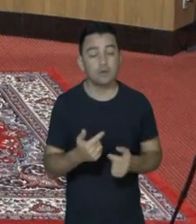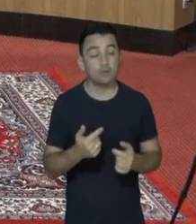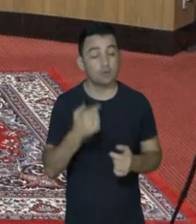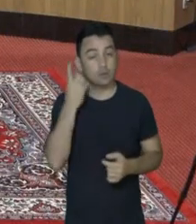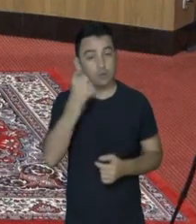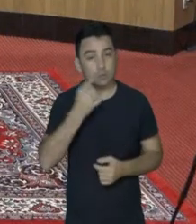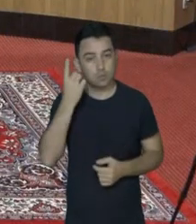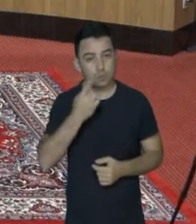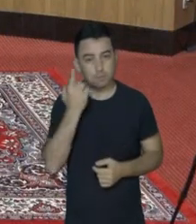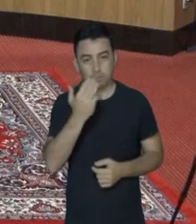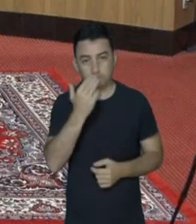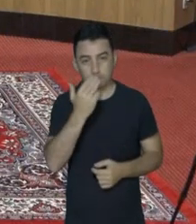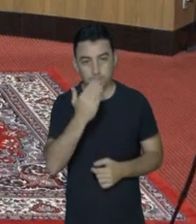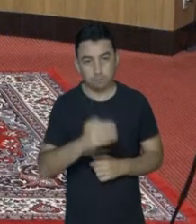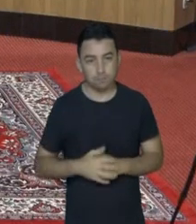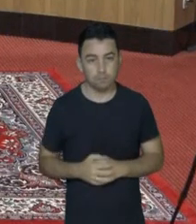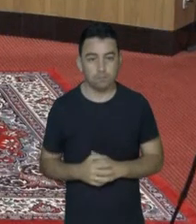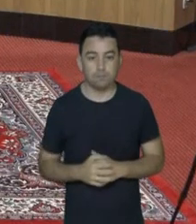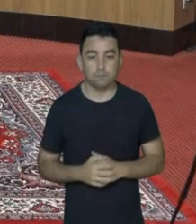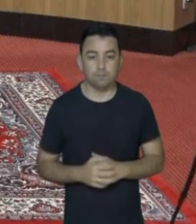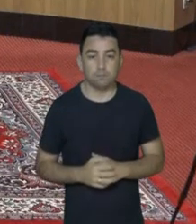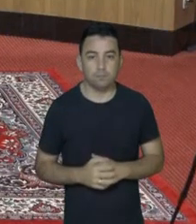deputado Moacir Sopelsa.